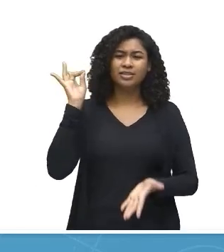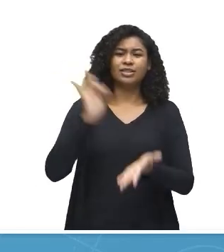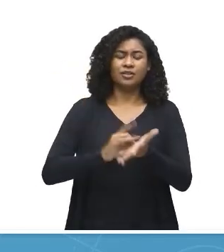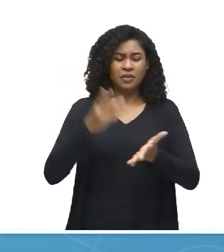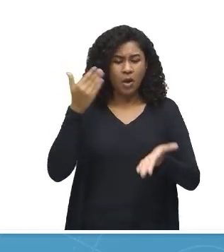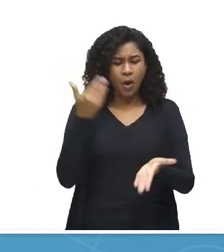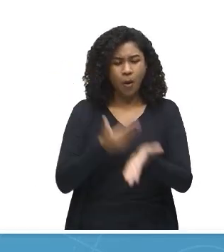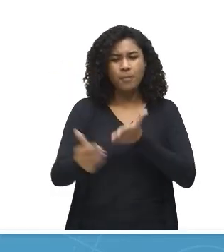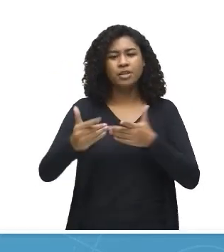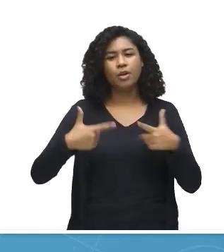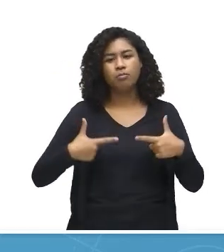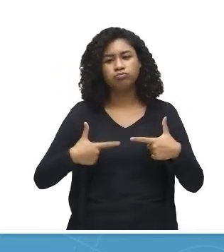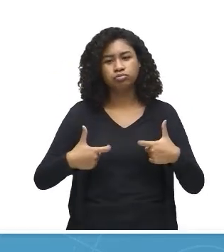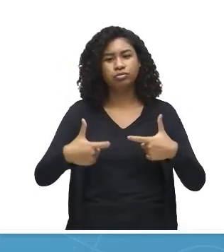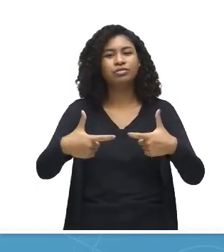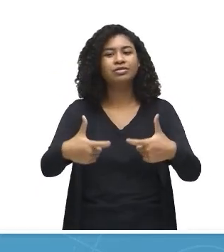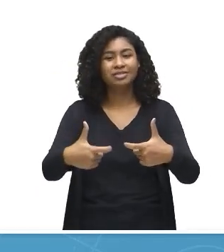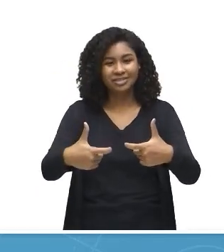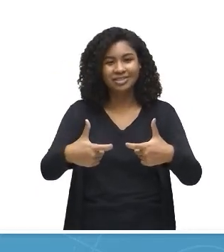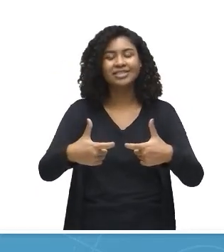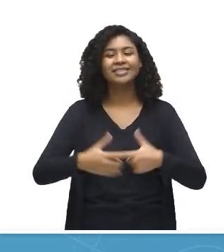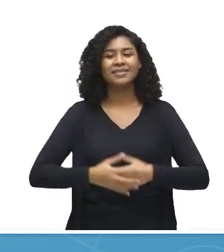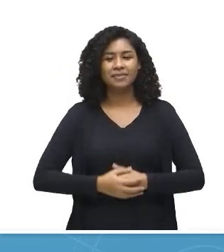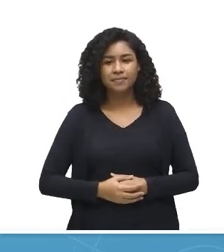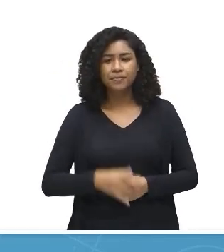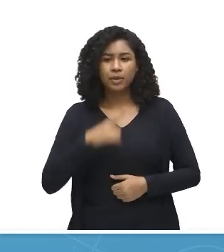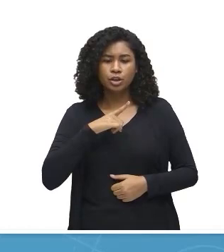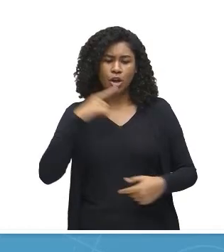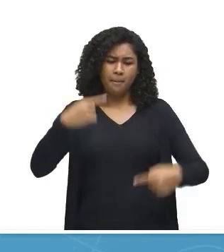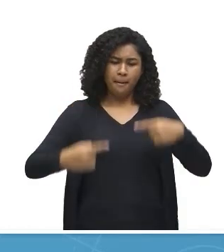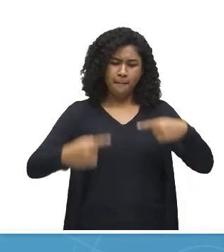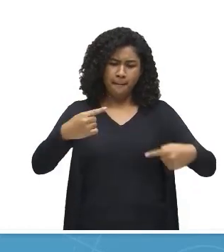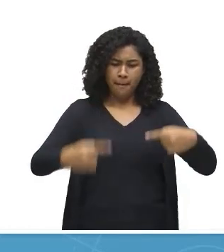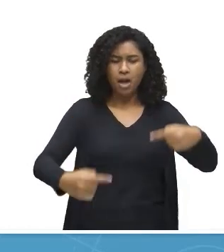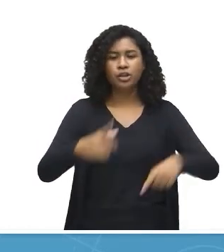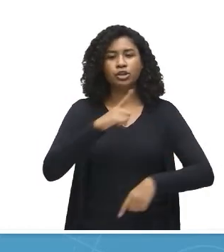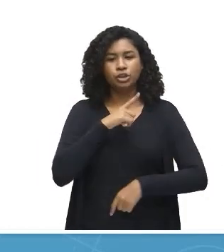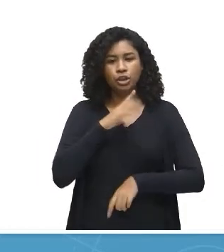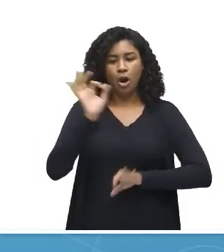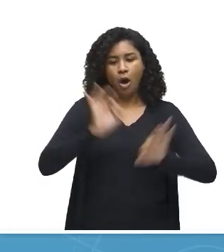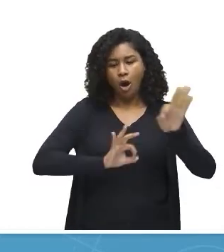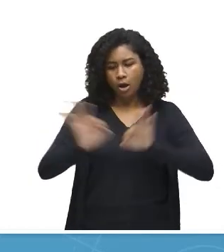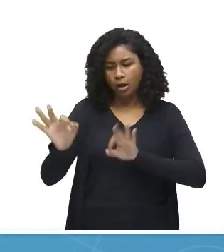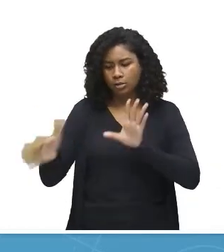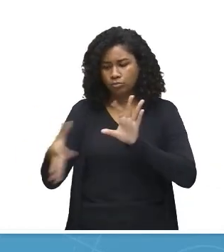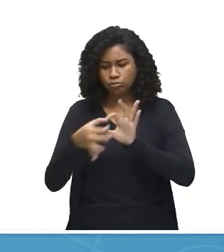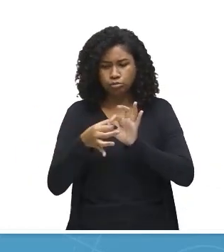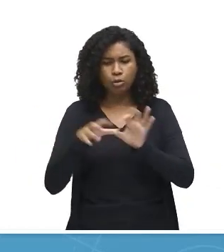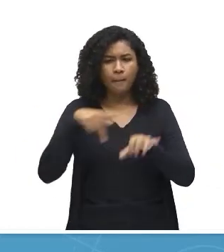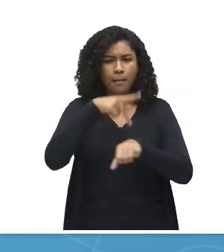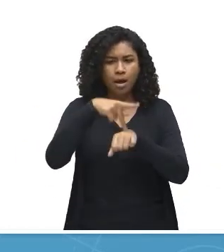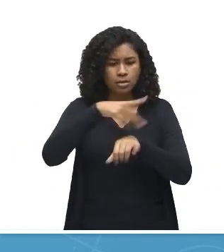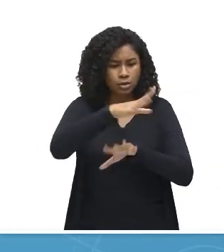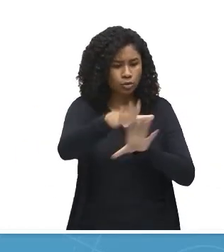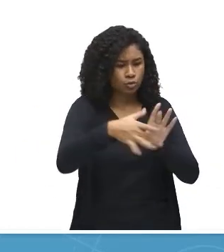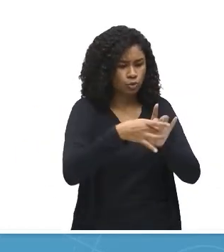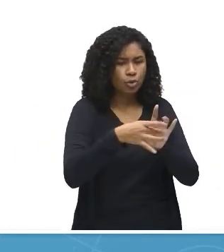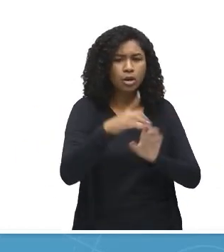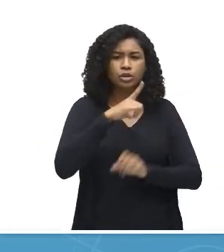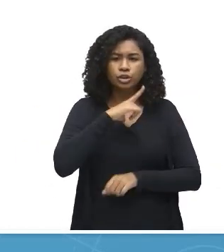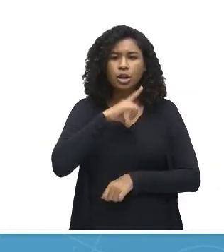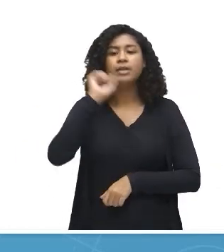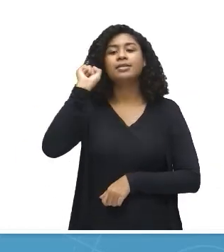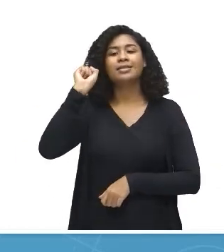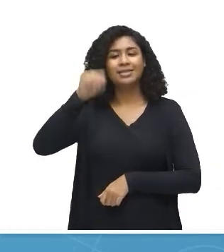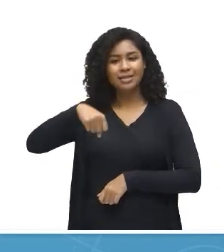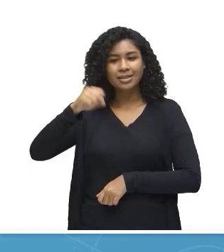com rivalidades desde o imperialismo? Sim. Estavam se organizando em alianças? Sim. Estavam preparando seu